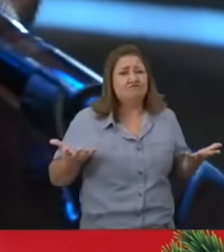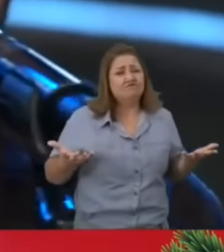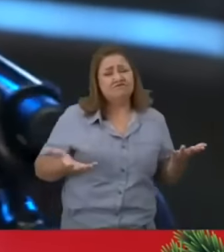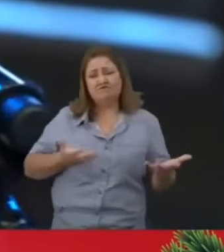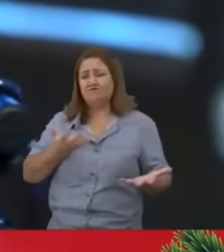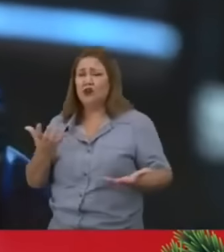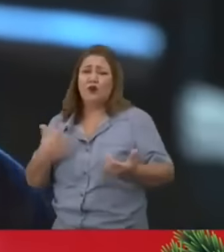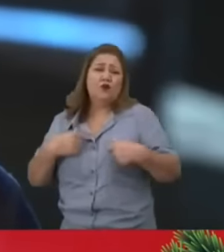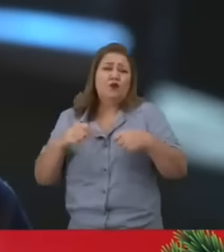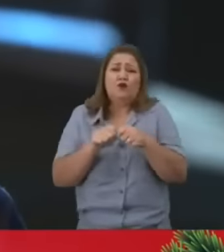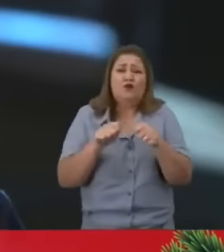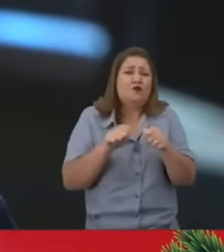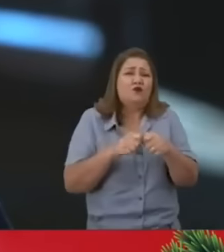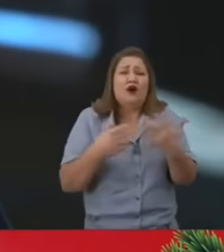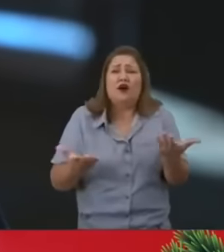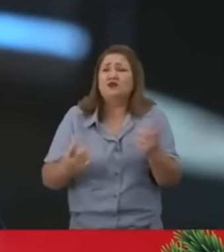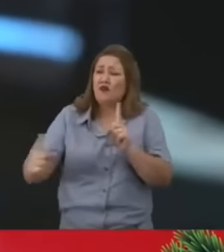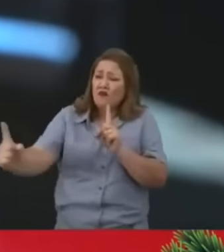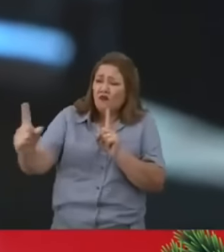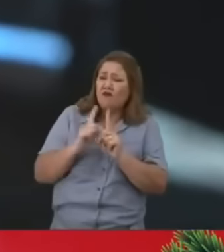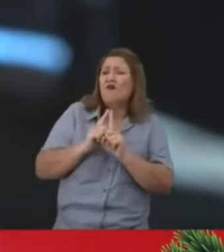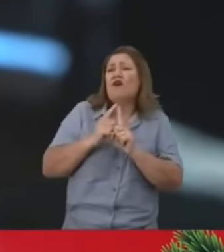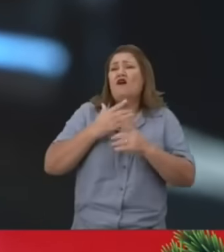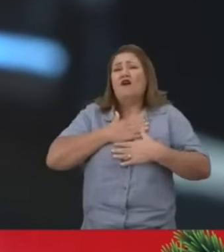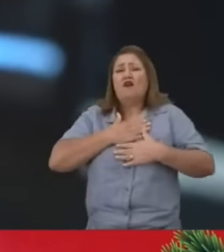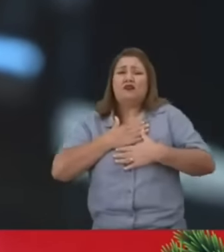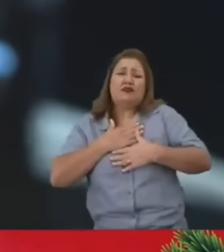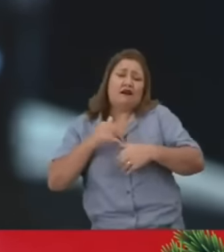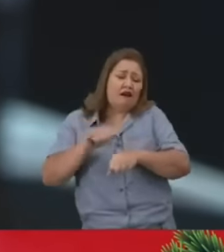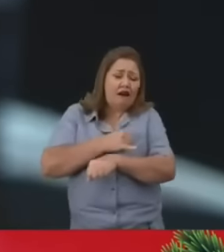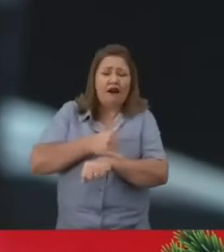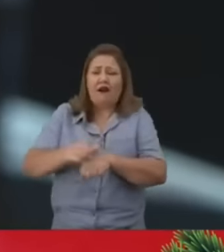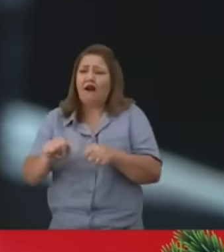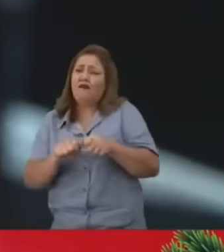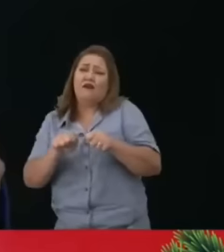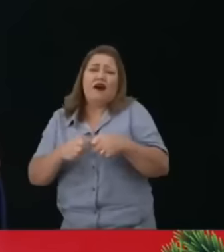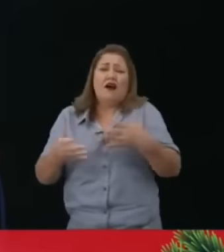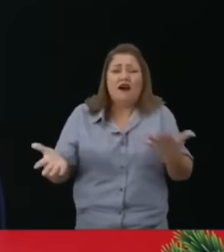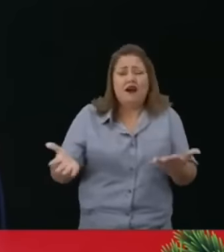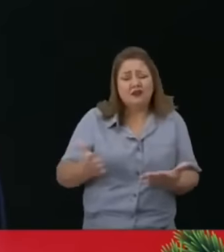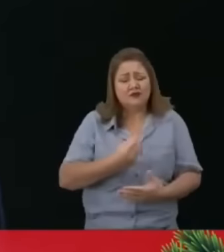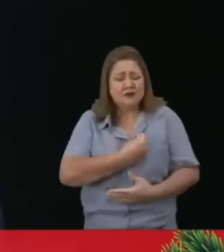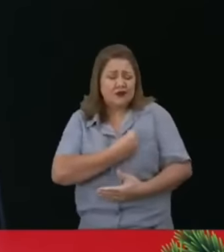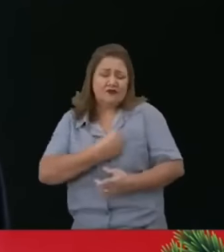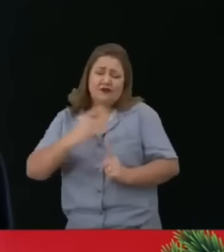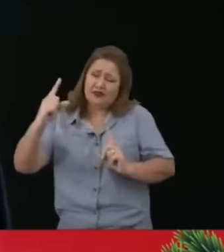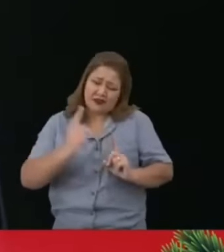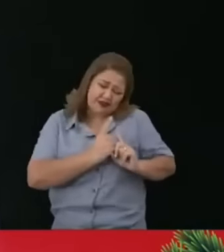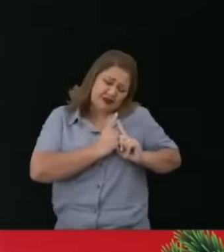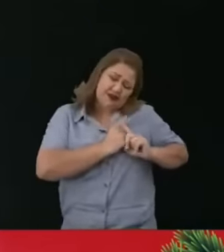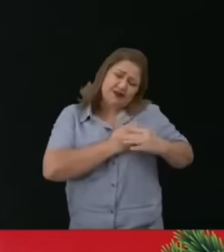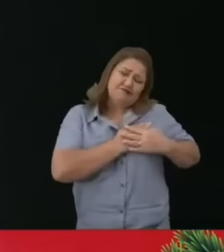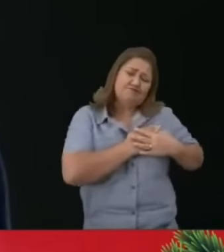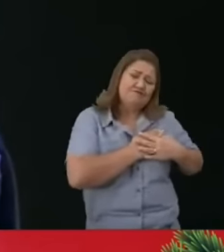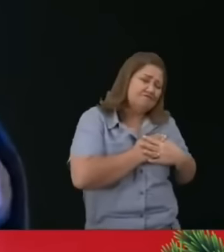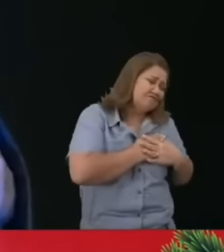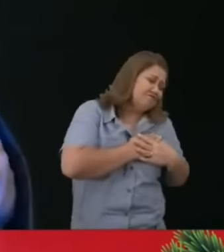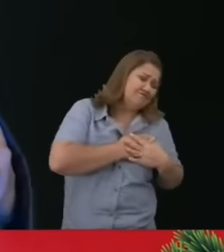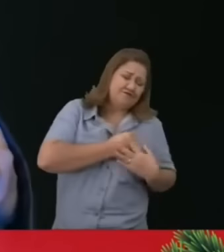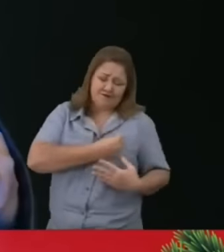O que é que eu faço pra você voltar pra minha vida? Vamos lá com a gente.